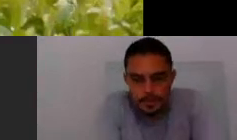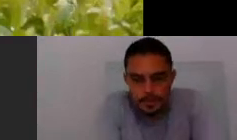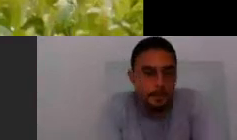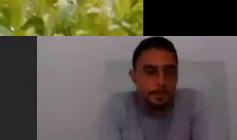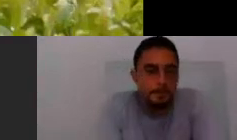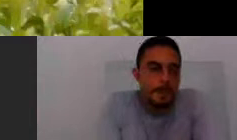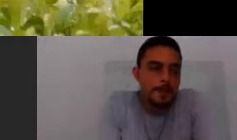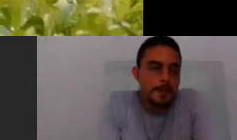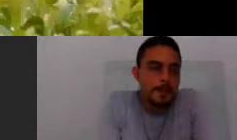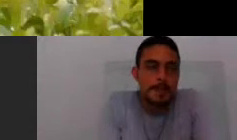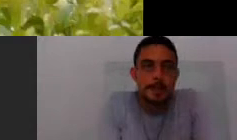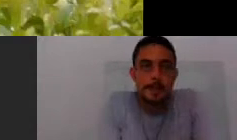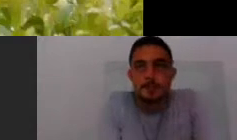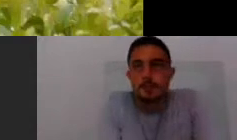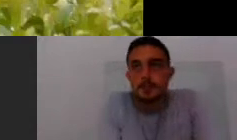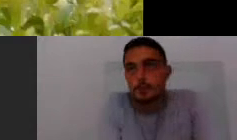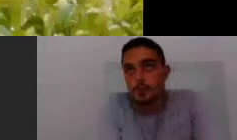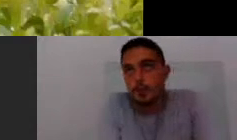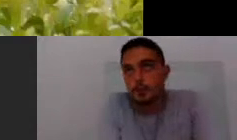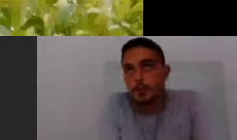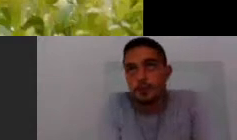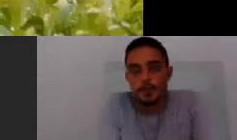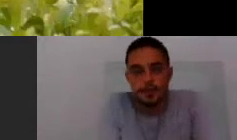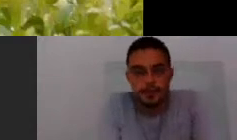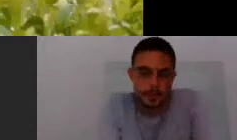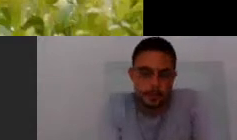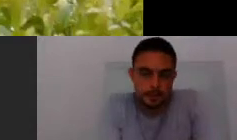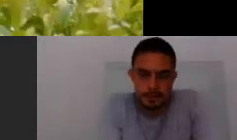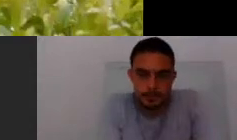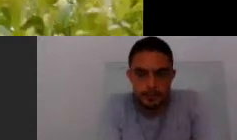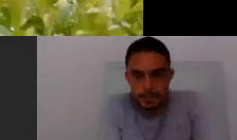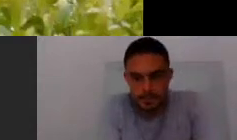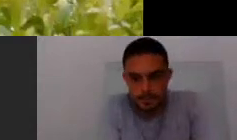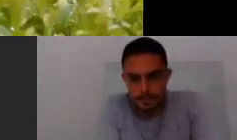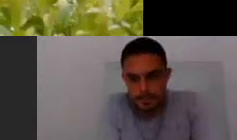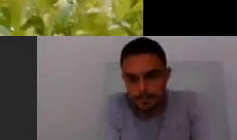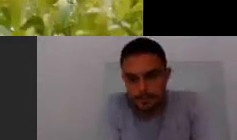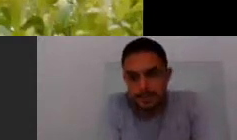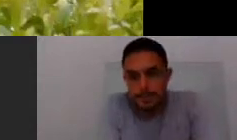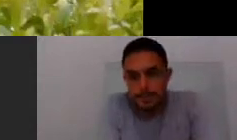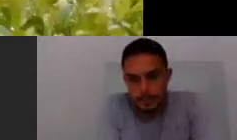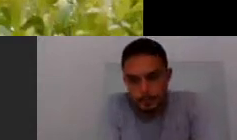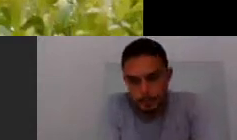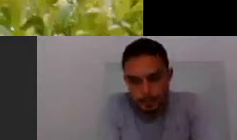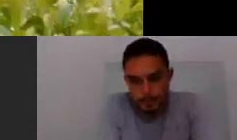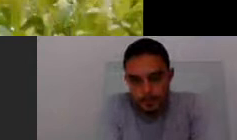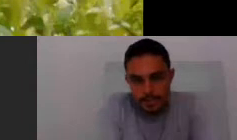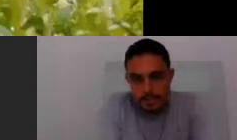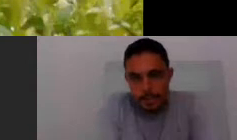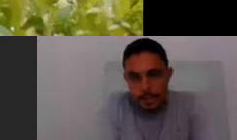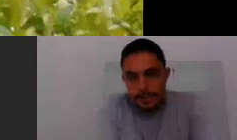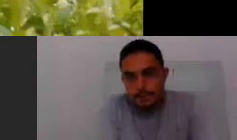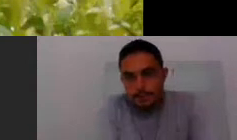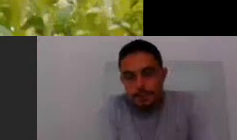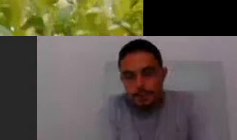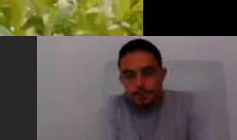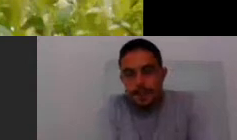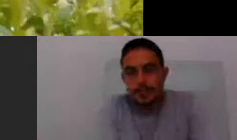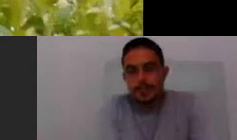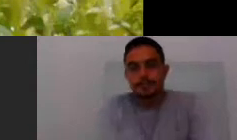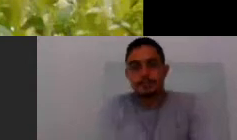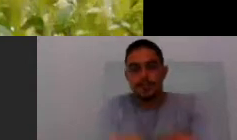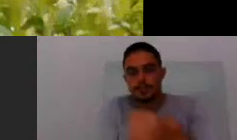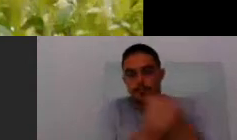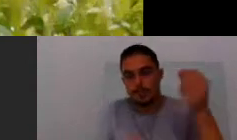por exemplo, de água, se o solo tem um potencial só de infiltração de 10 milímetros por hora. Quando a